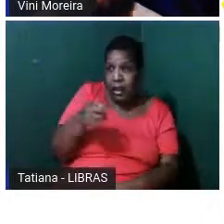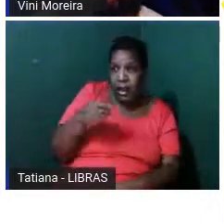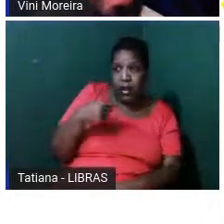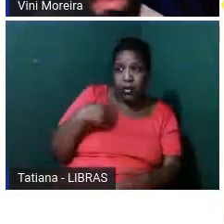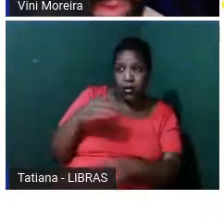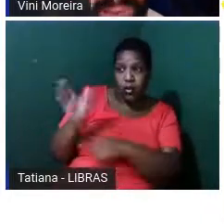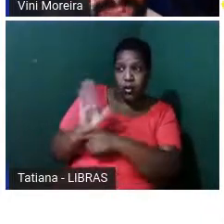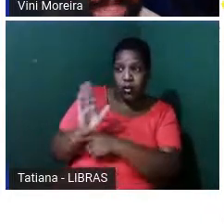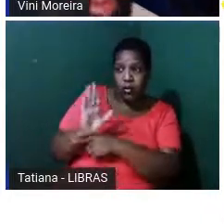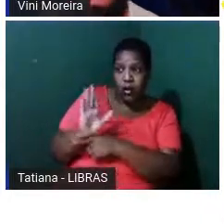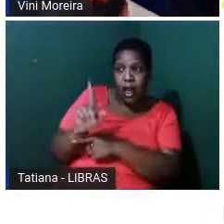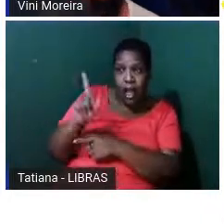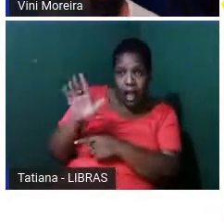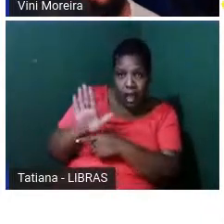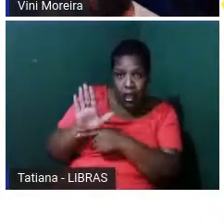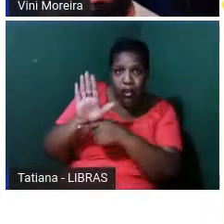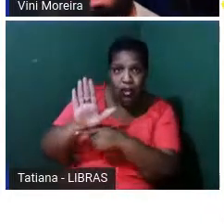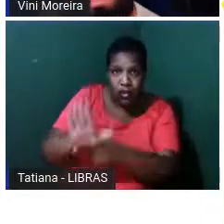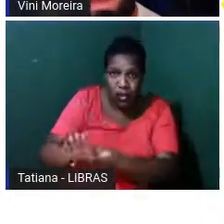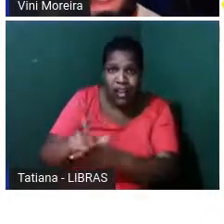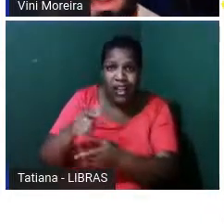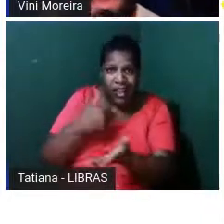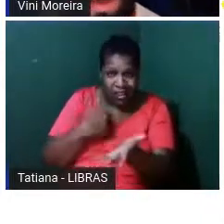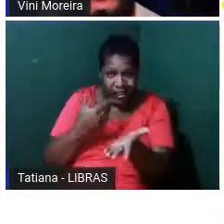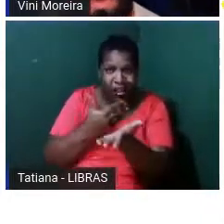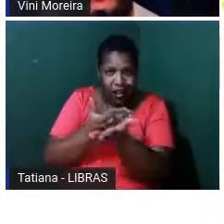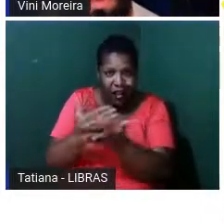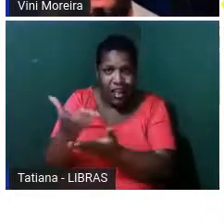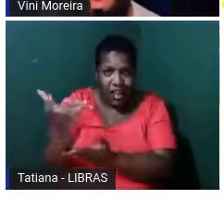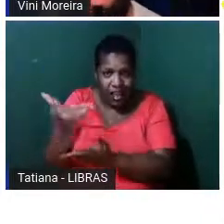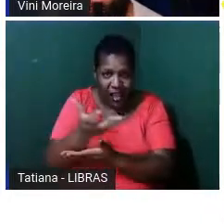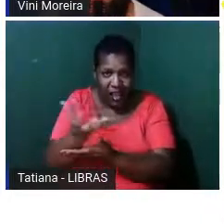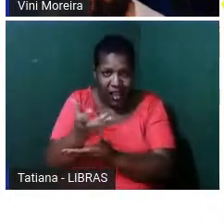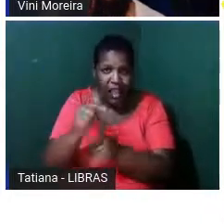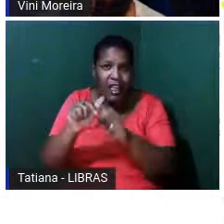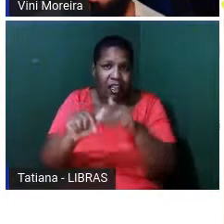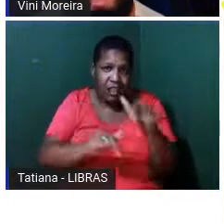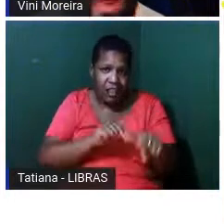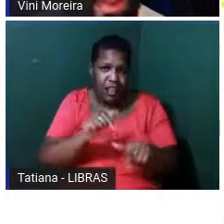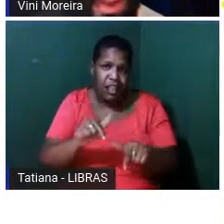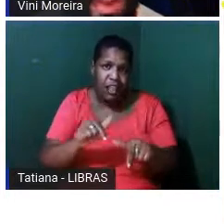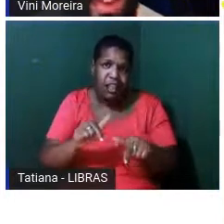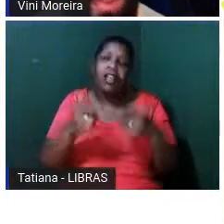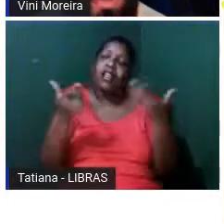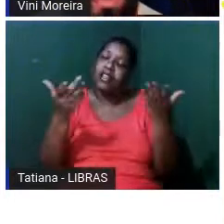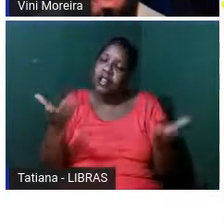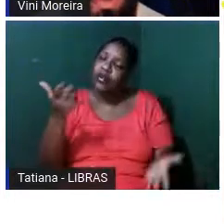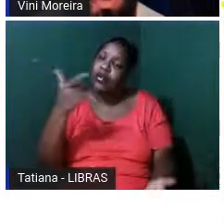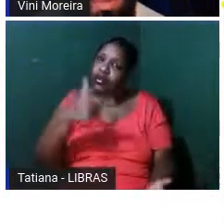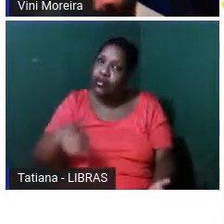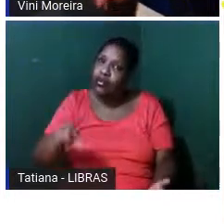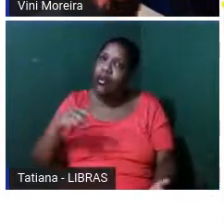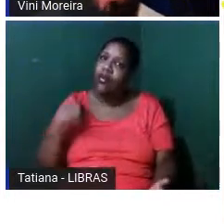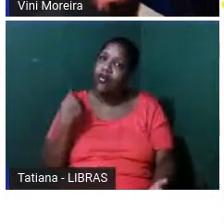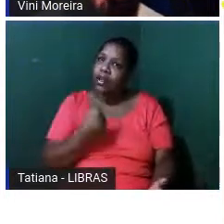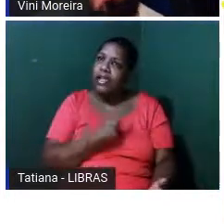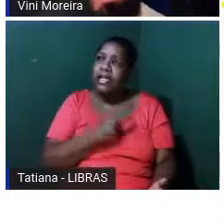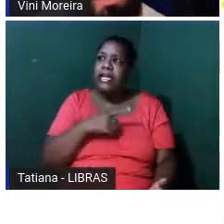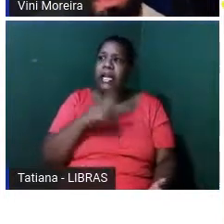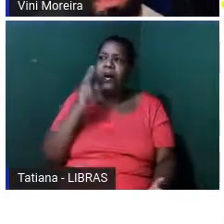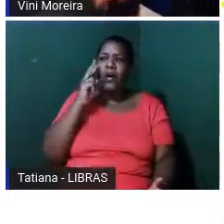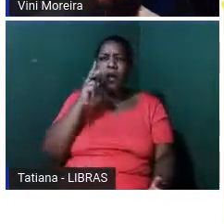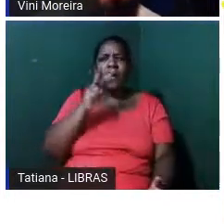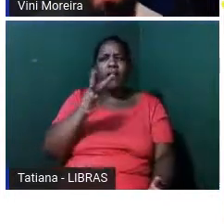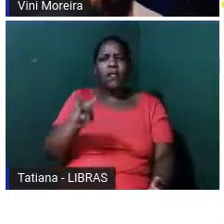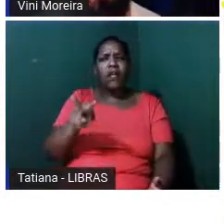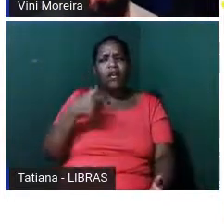alguém e ajudando a editar porque você quer começar a trabalhar com isso novamente gente tem tem uma visão